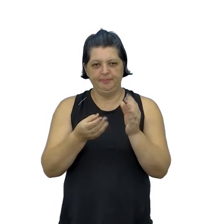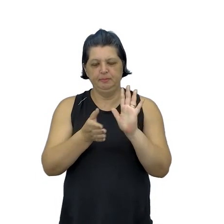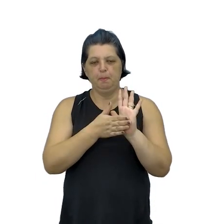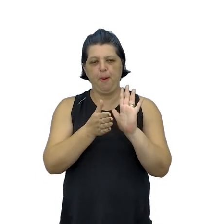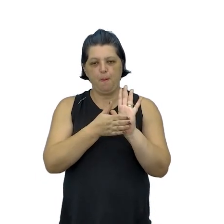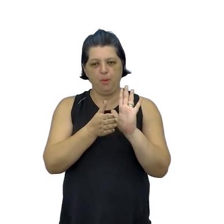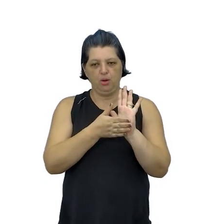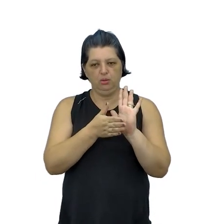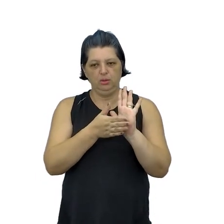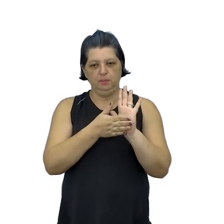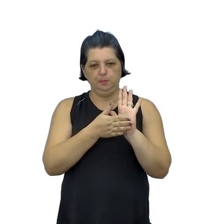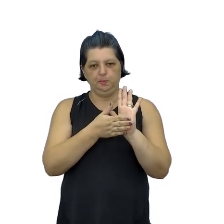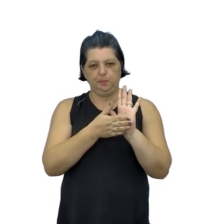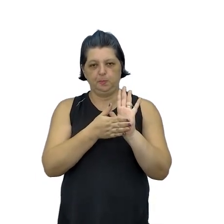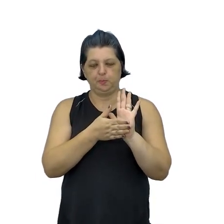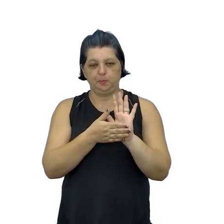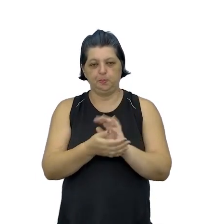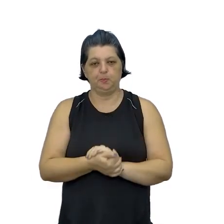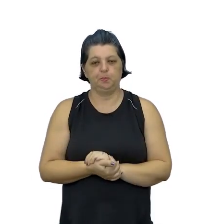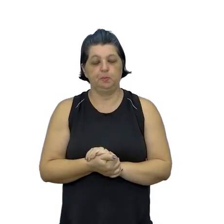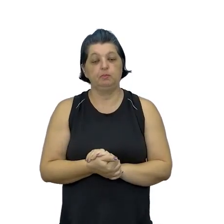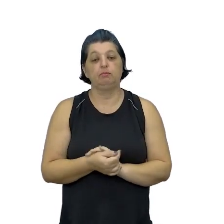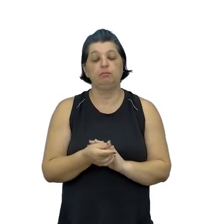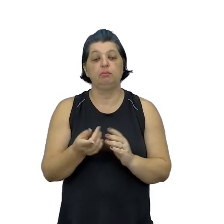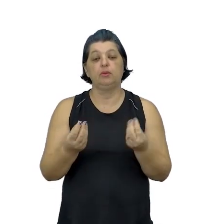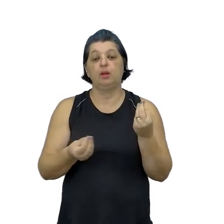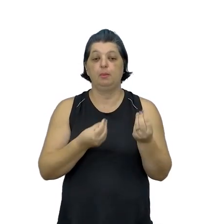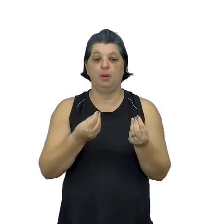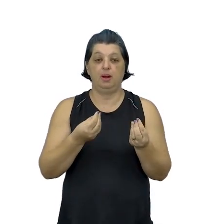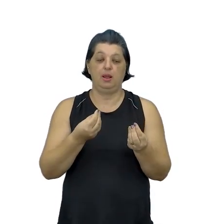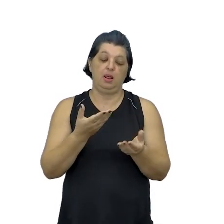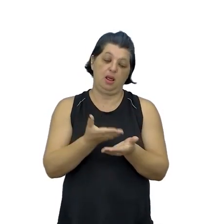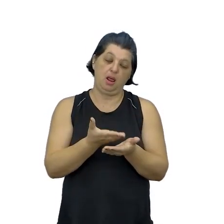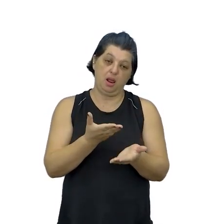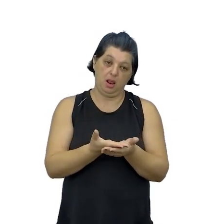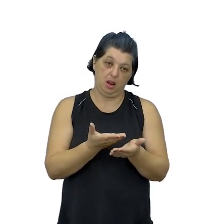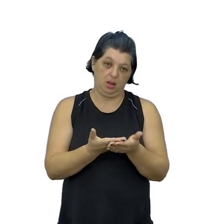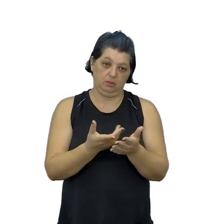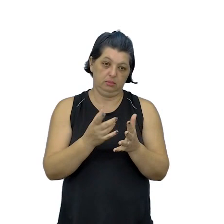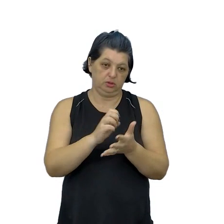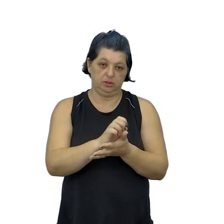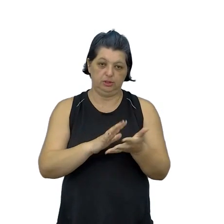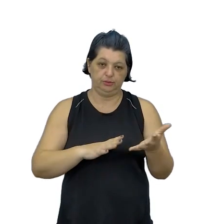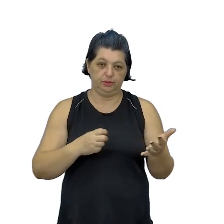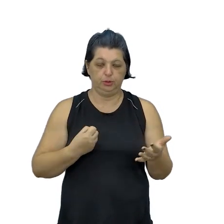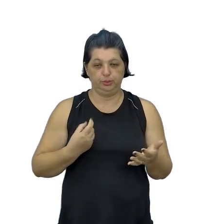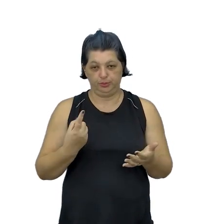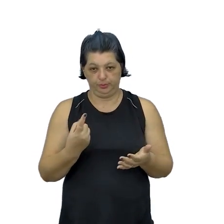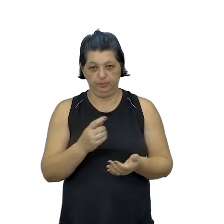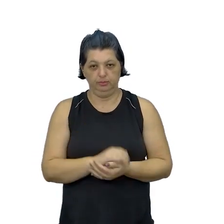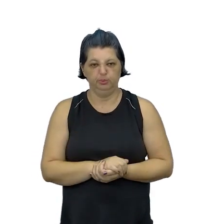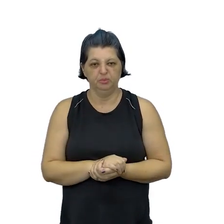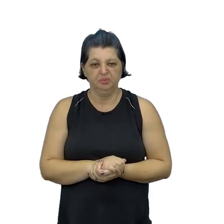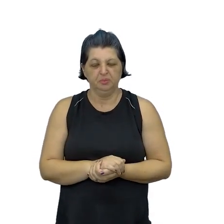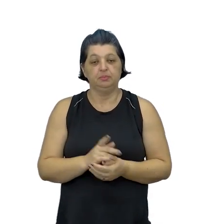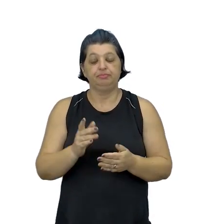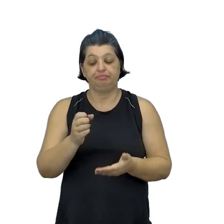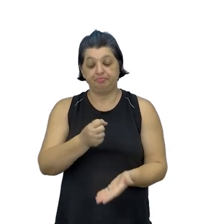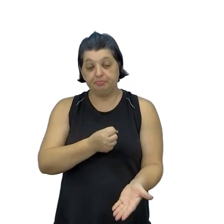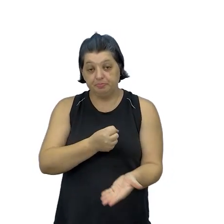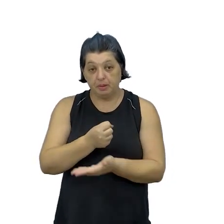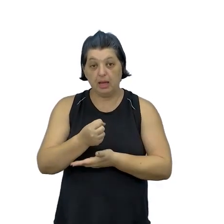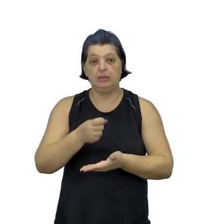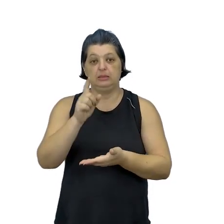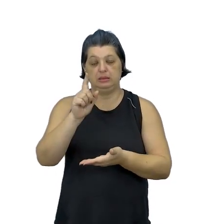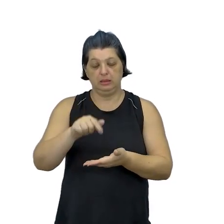nessa formação para análise da aula selecionada na sequência de atividade 1, tendo por base o tema central, o